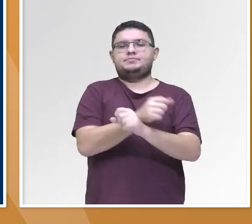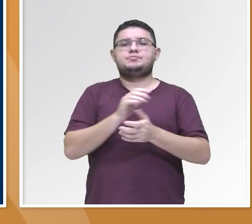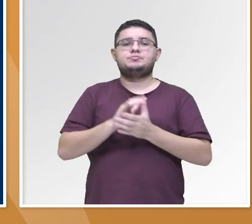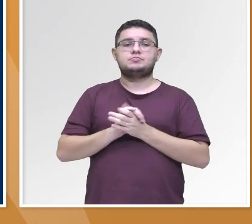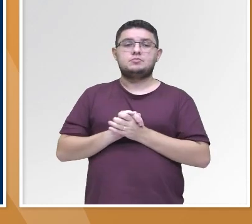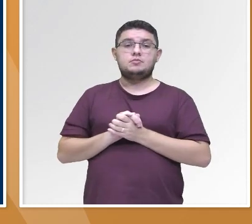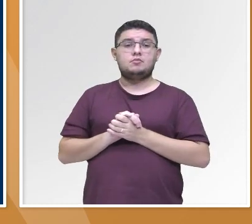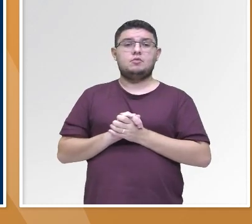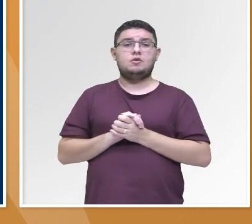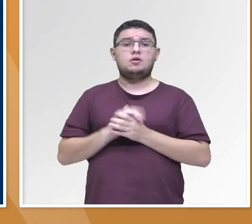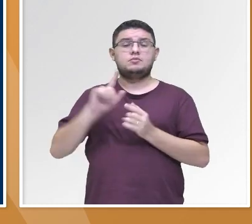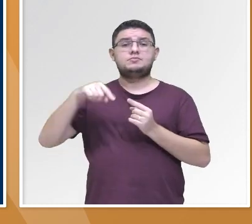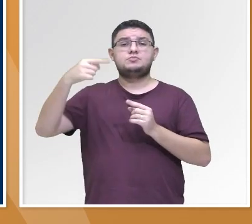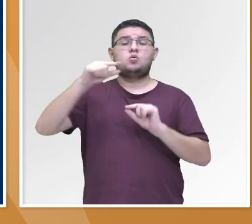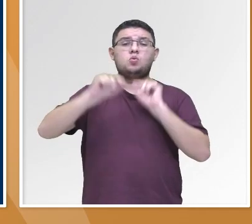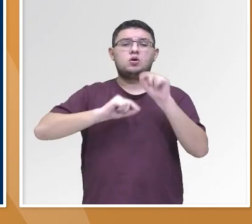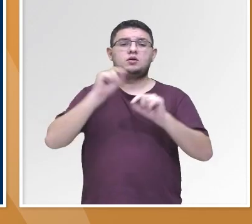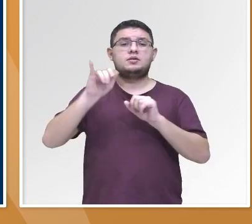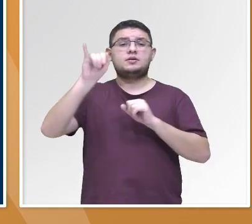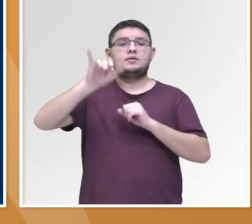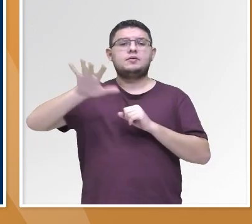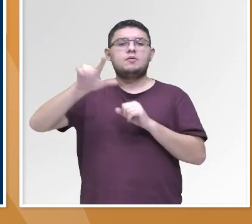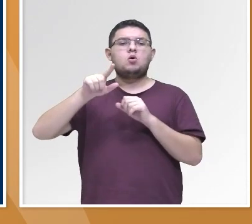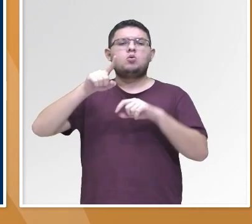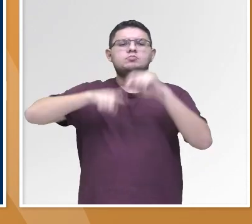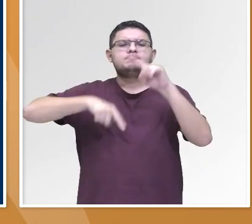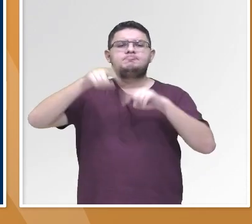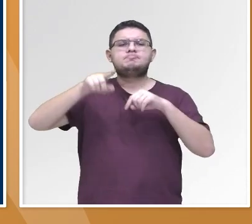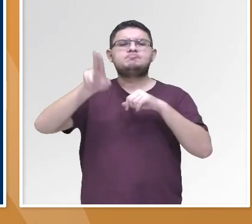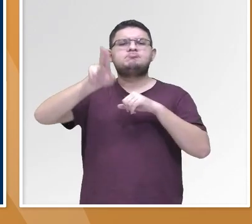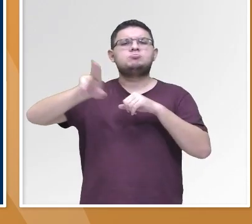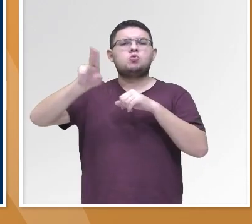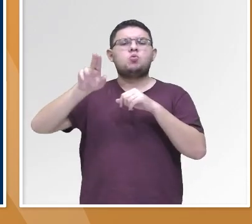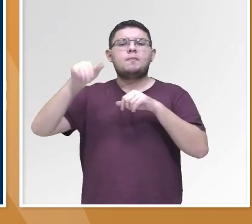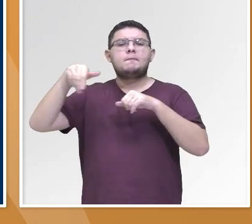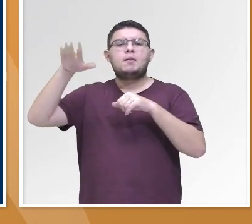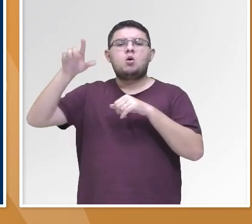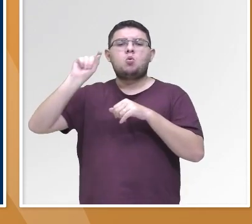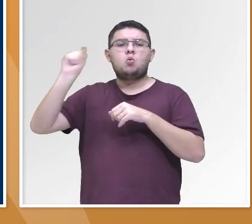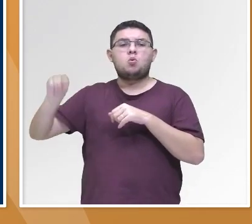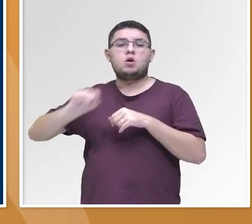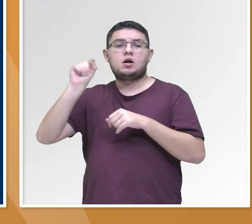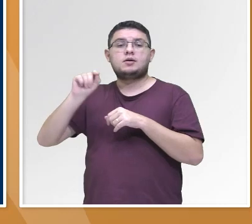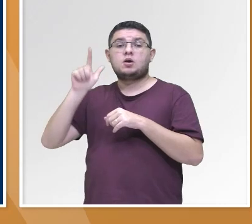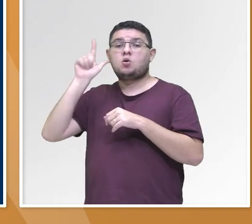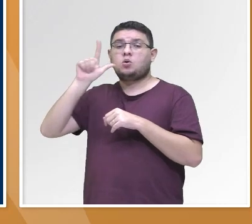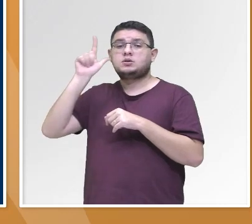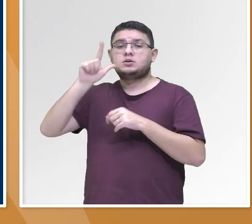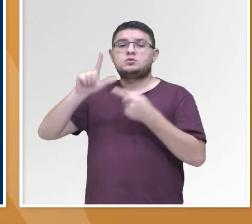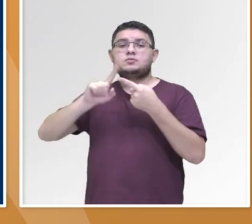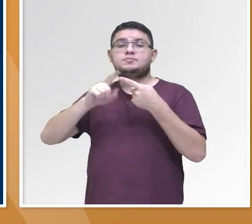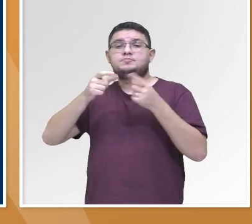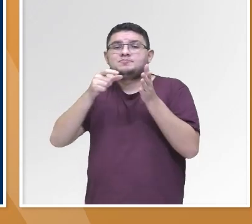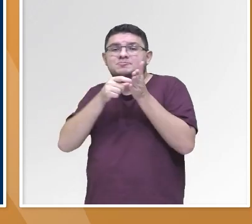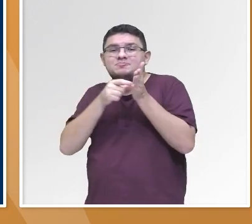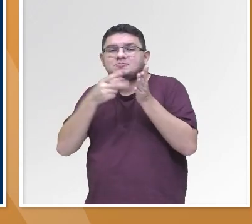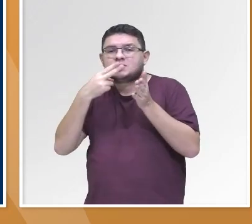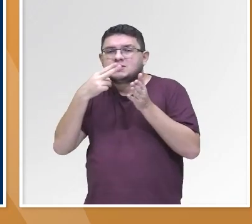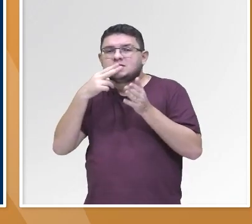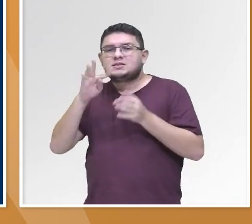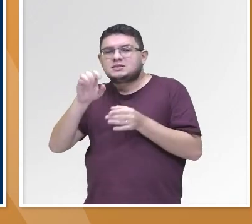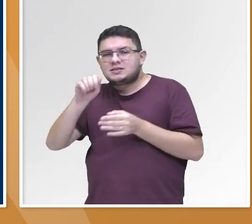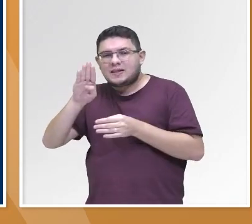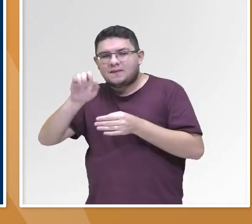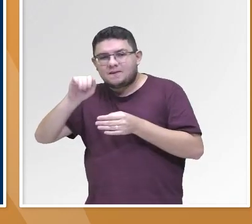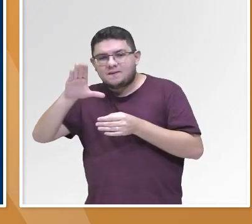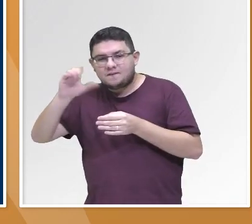na sequência, nós temos as imagens dos principais objetos que eles obtinham ali, ó. O tabaco, ali o fumo, né? A pólvora que era utilizada nas